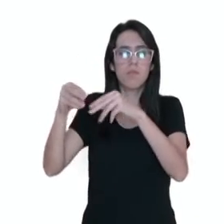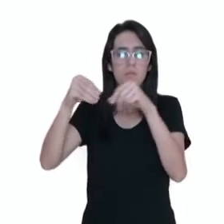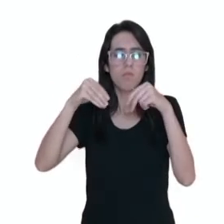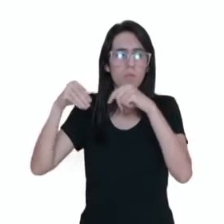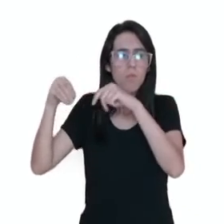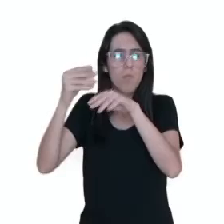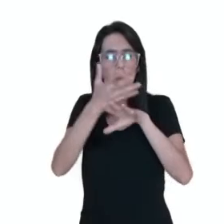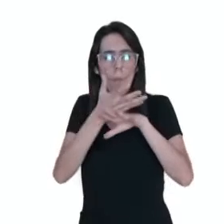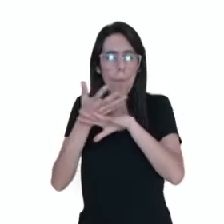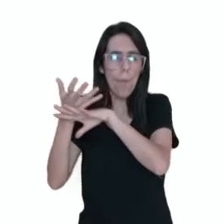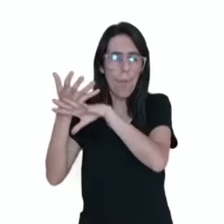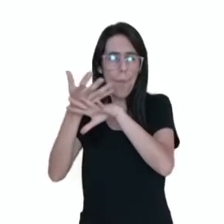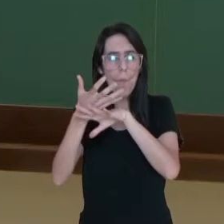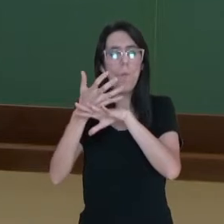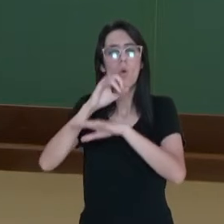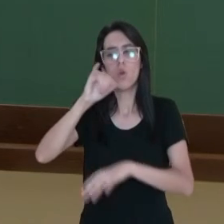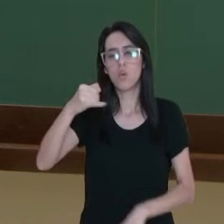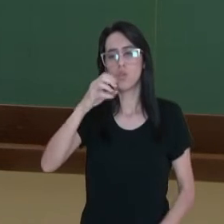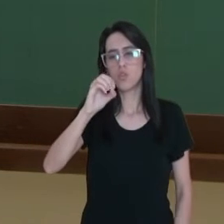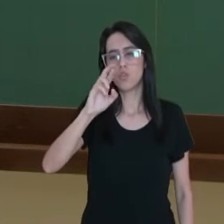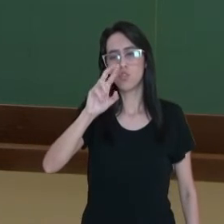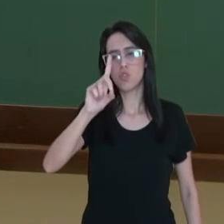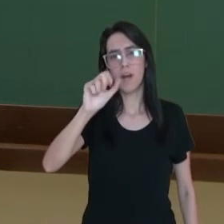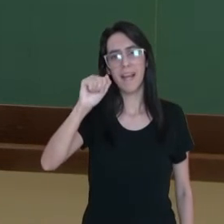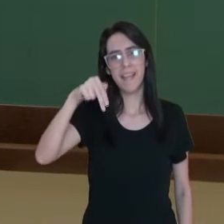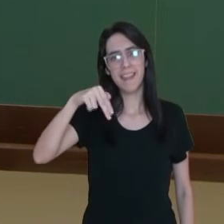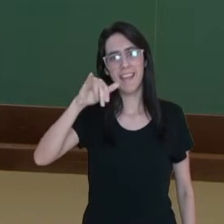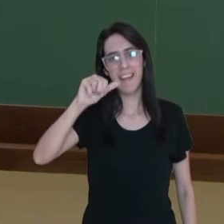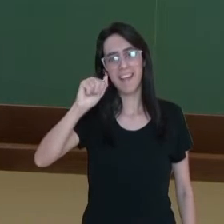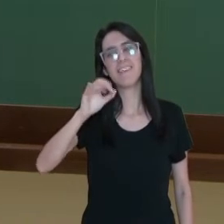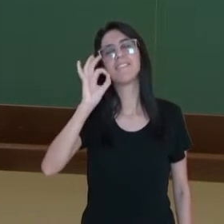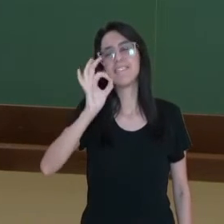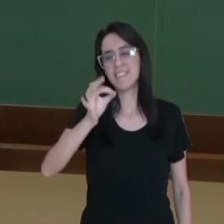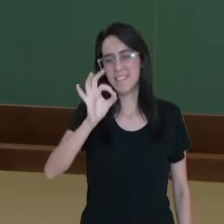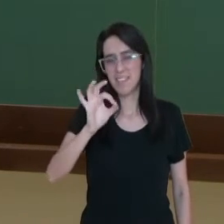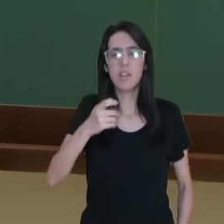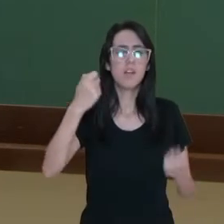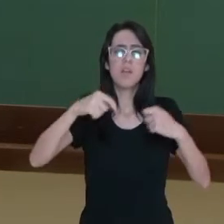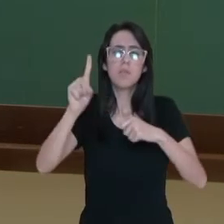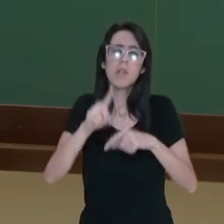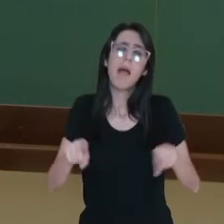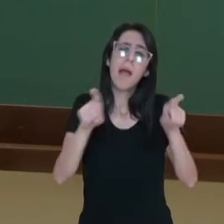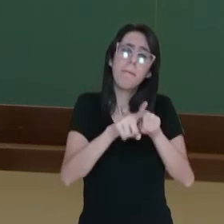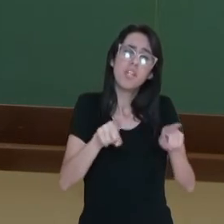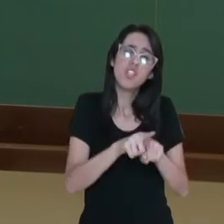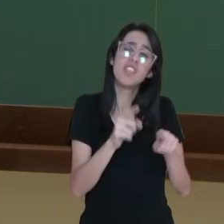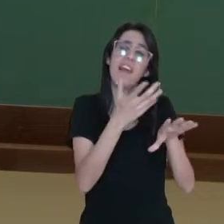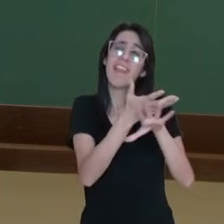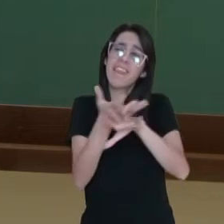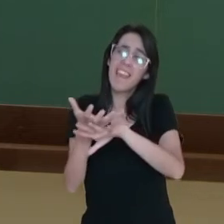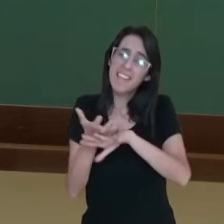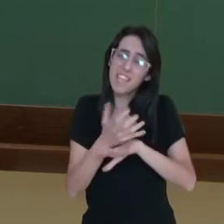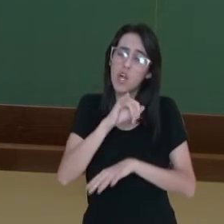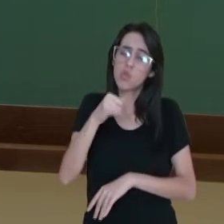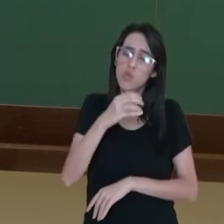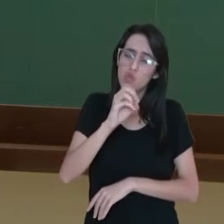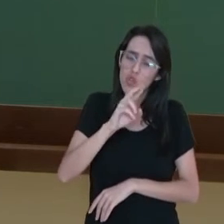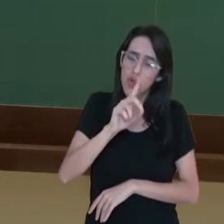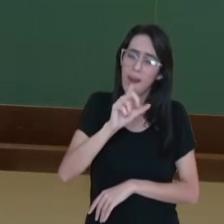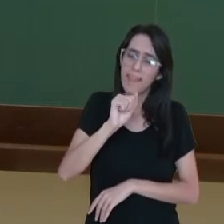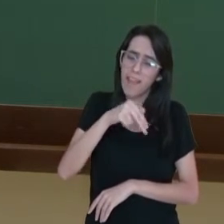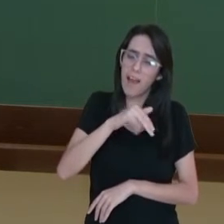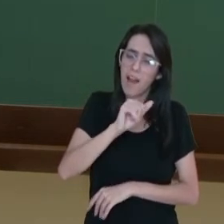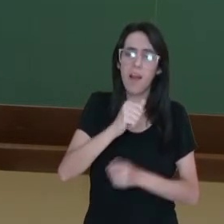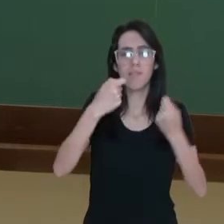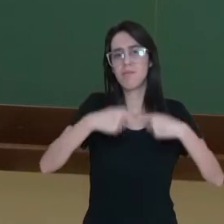que é um lugar, acertou. Então, onde, você não precisa repetir novamente deserto da Jordânia. Por isso que ele usou o pronome